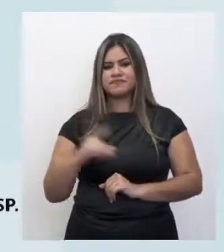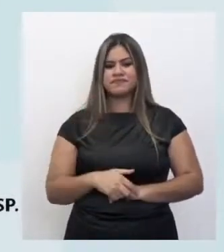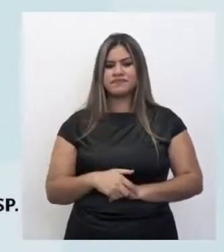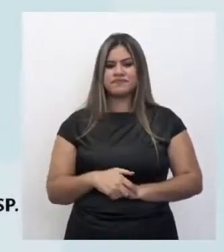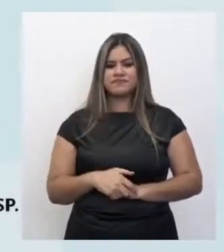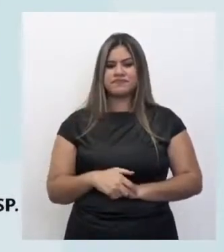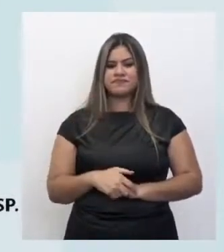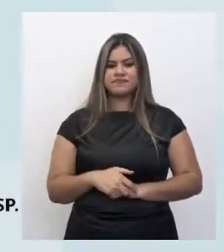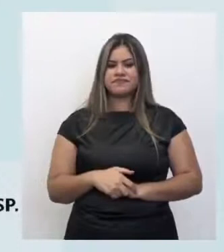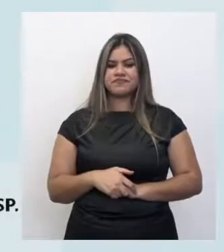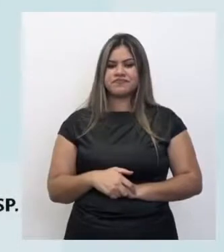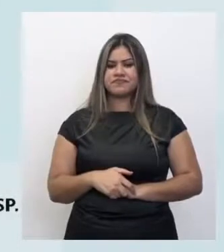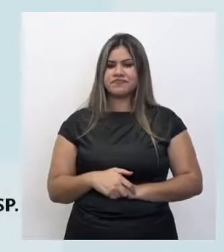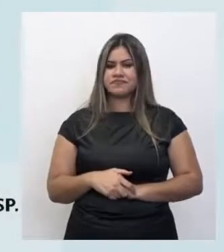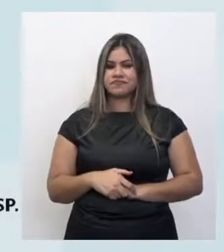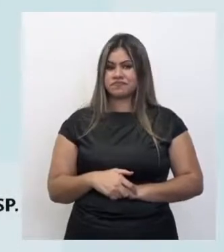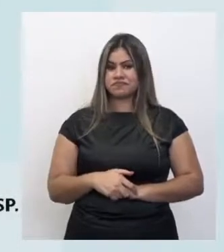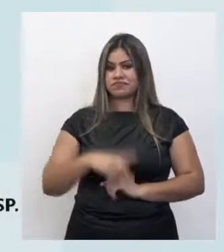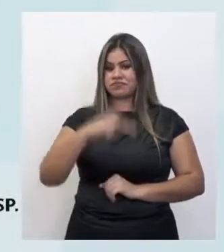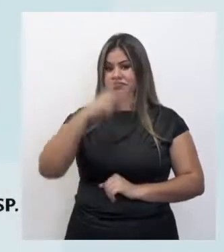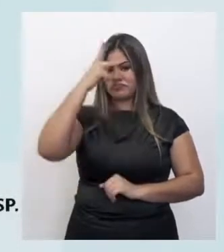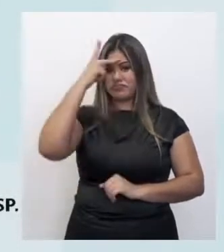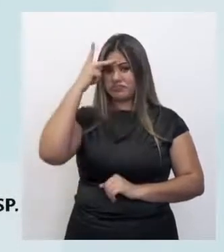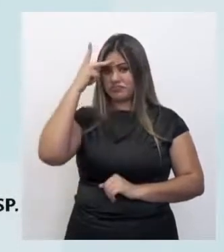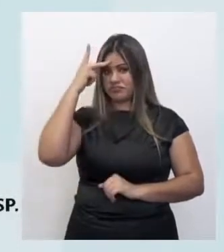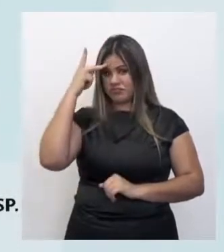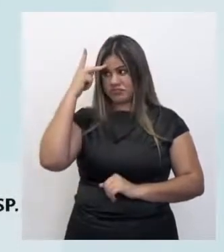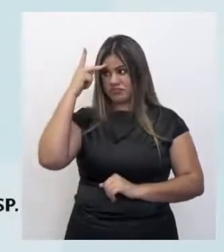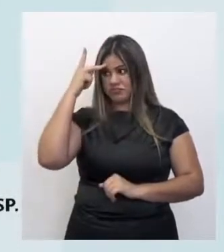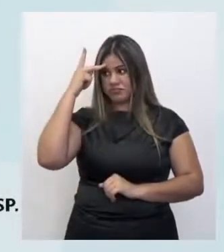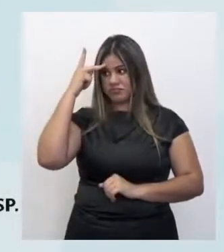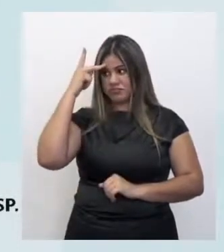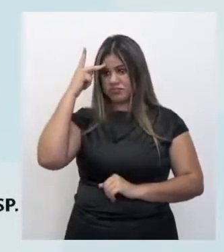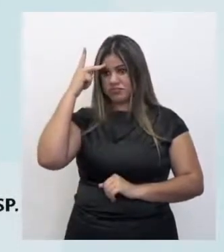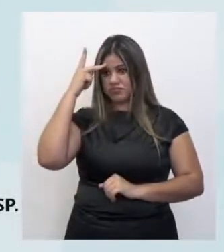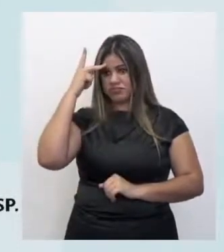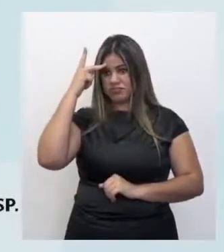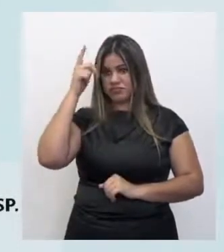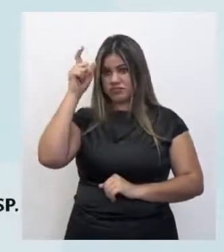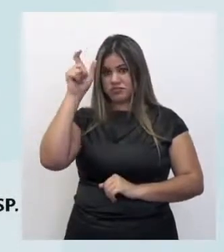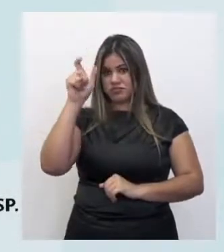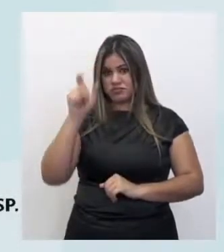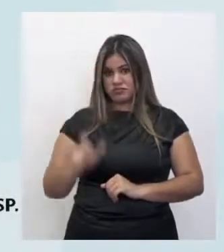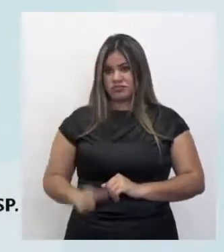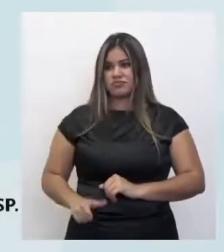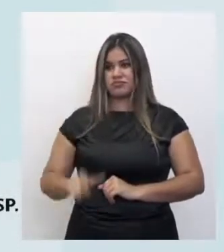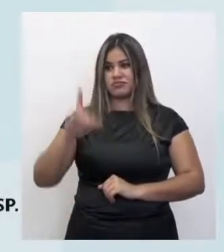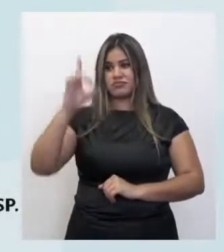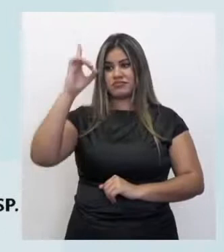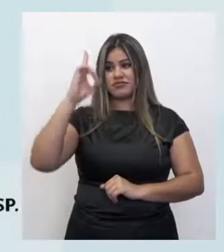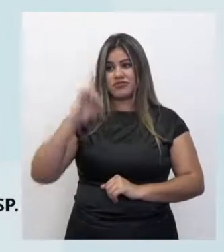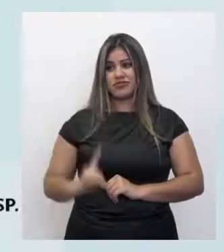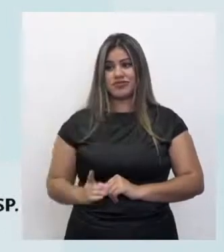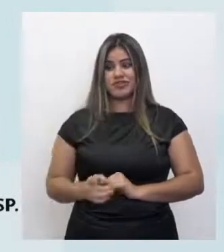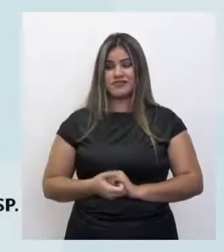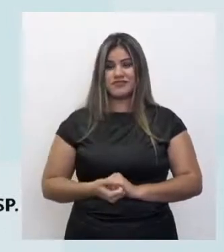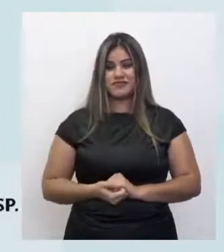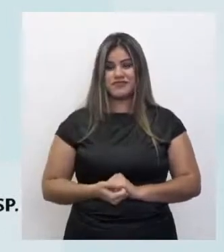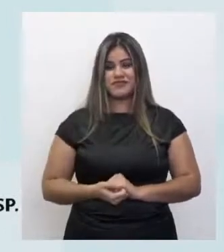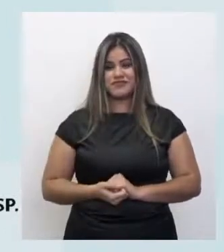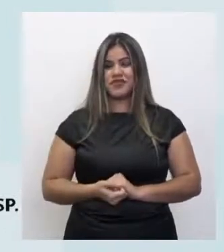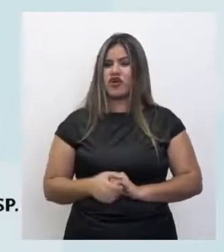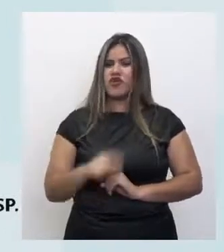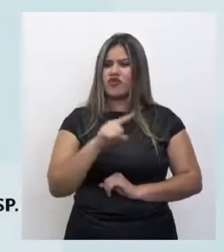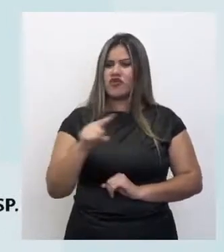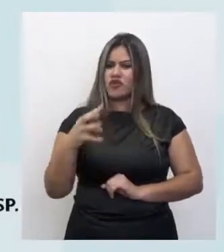portador... É uma pessoa com deficiência. Você já teve alguém